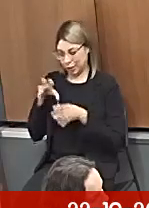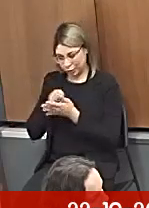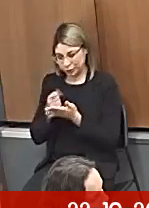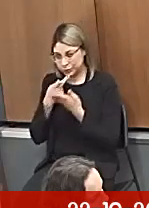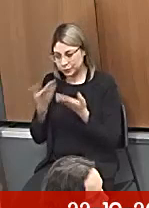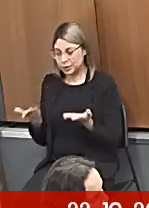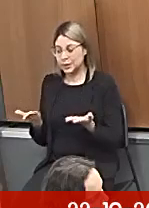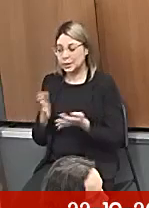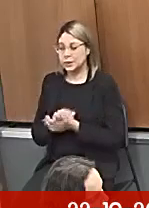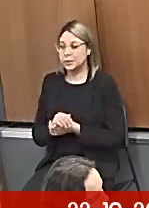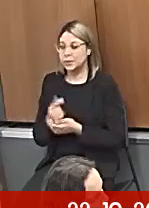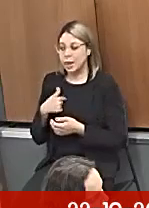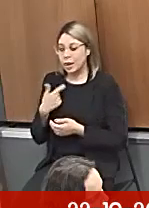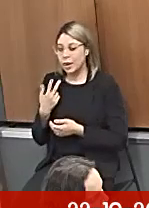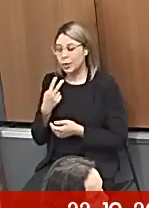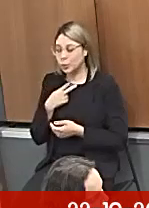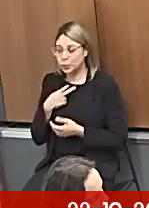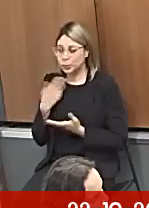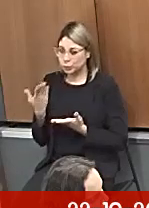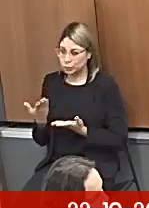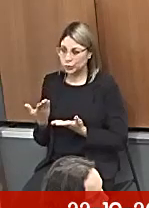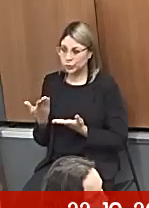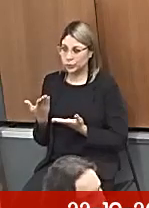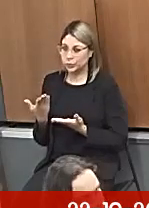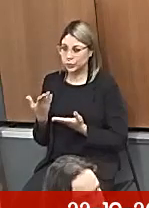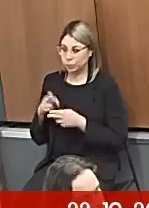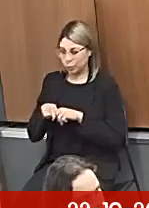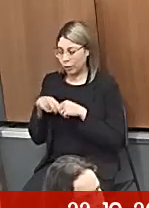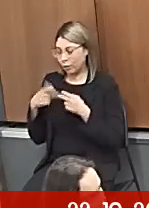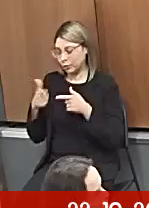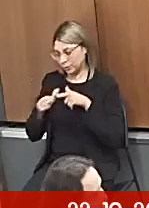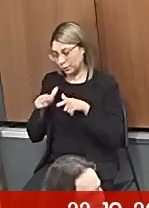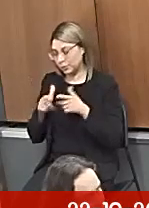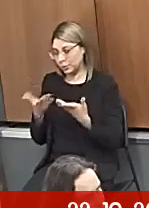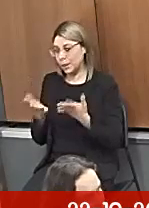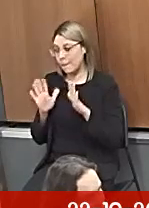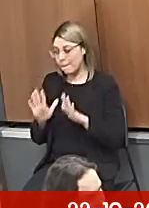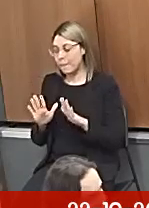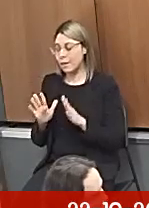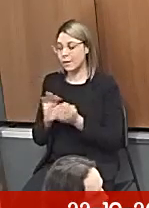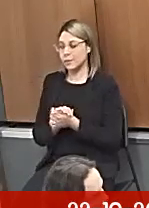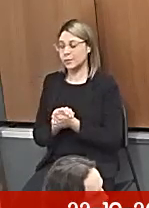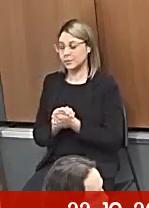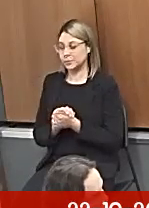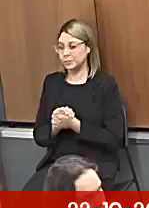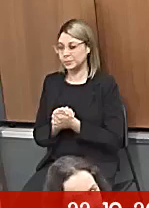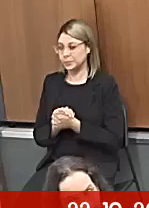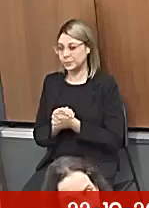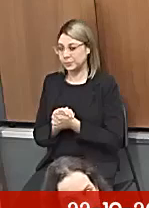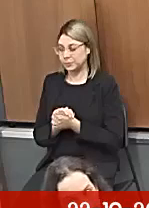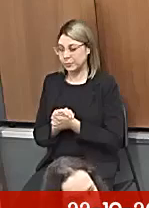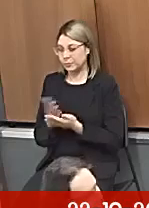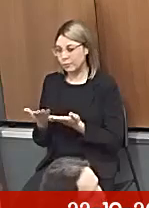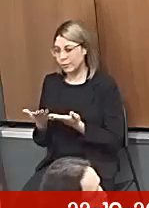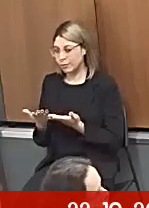pude estar por várias questões internas de trabalho, mas aqui